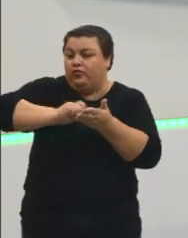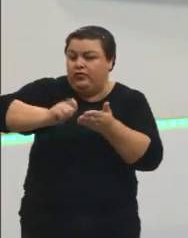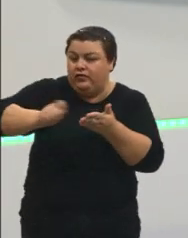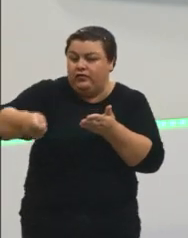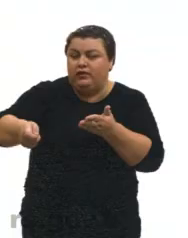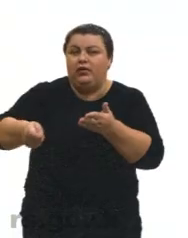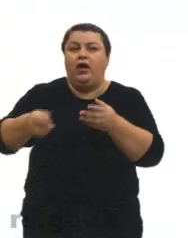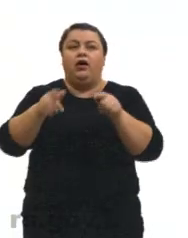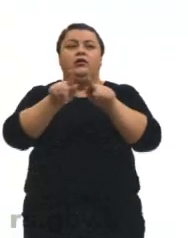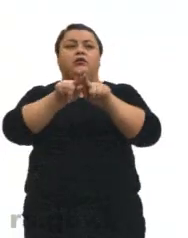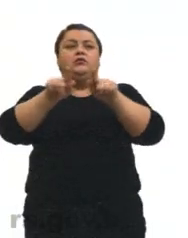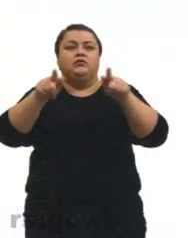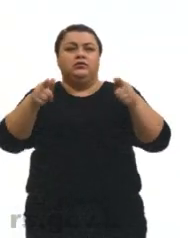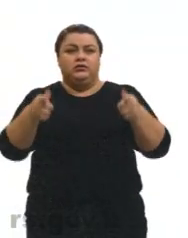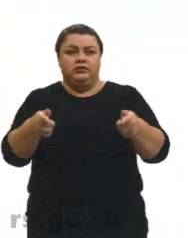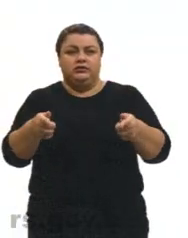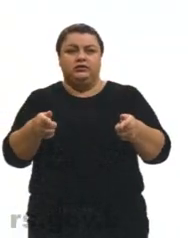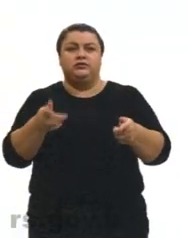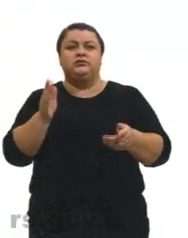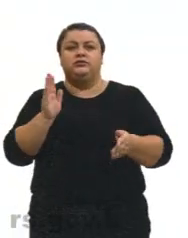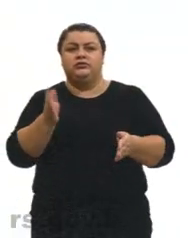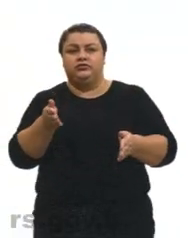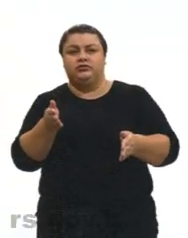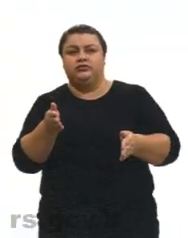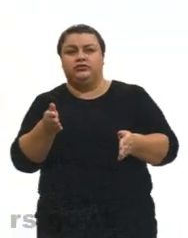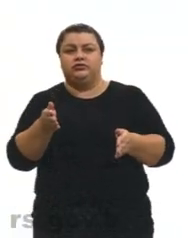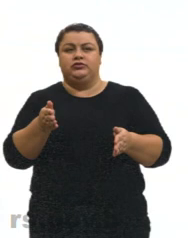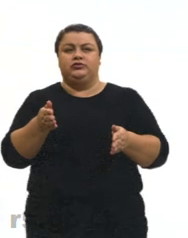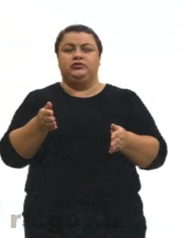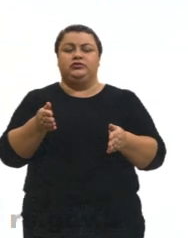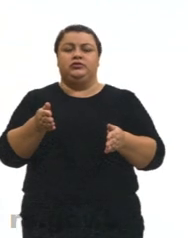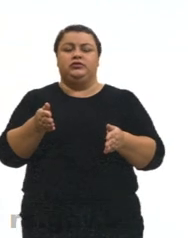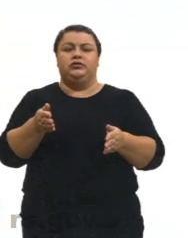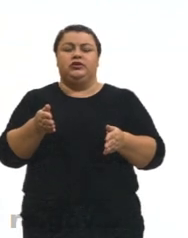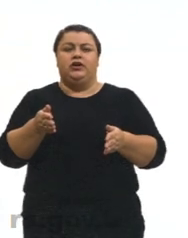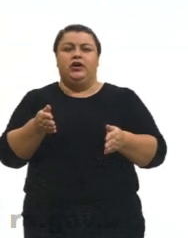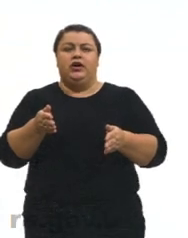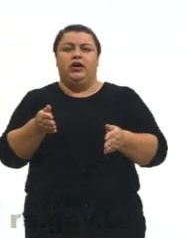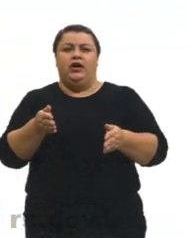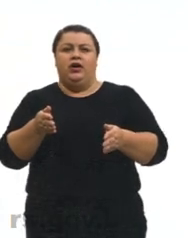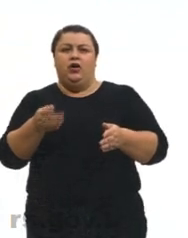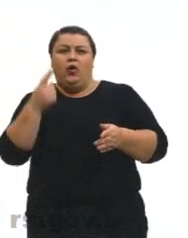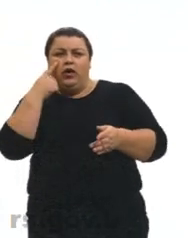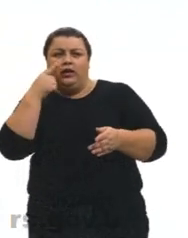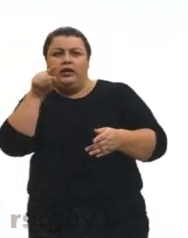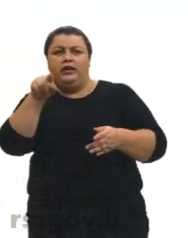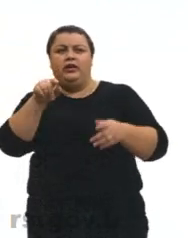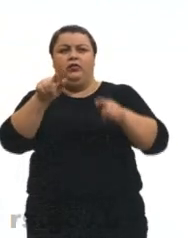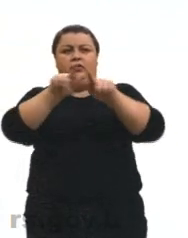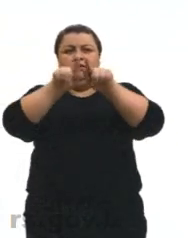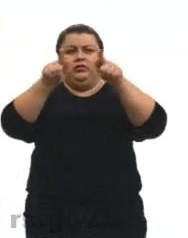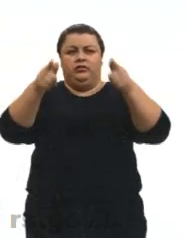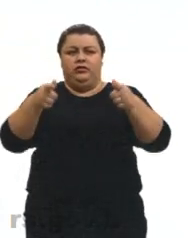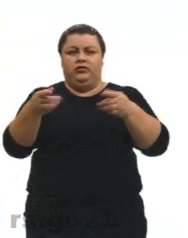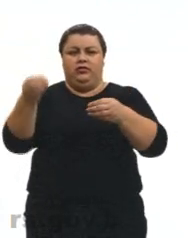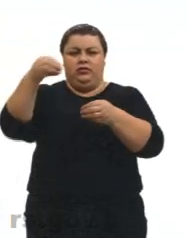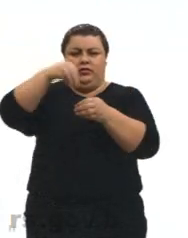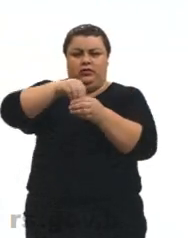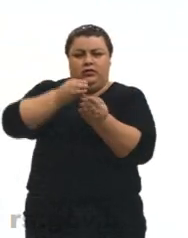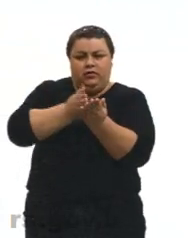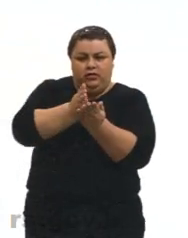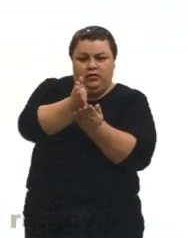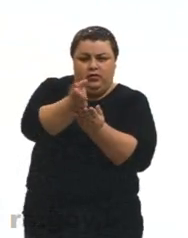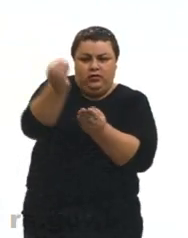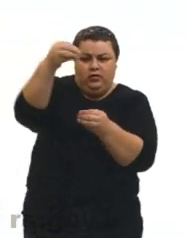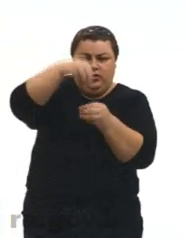O que são classes gramaticais óleo é você falou para linha de baixo as classes gramaticais elas vão tá dentro do eixo do